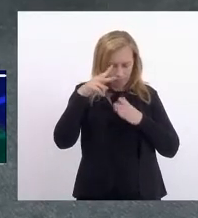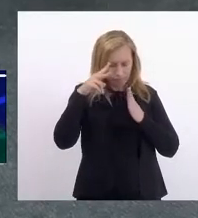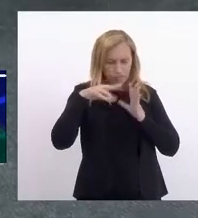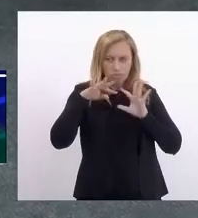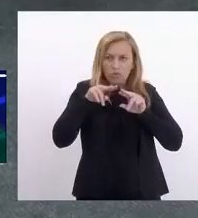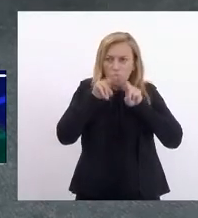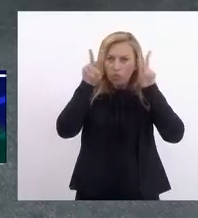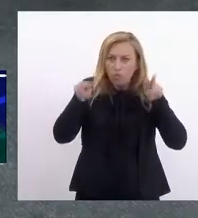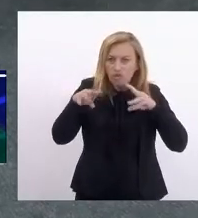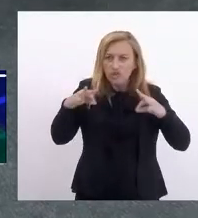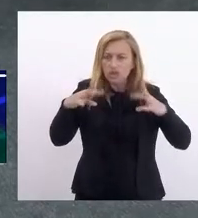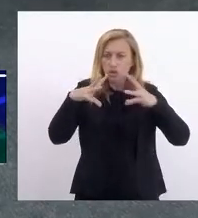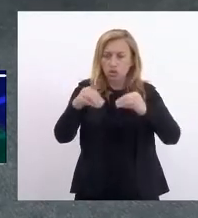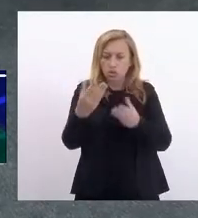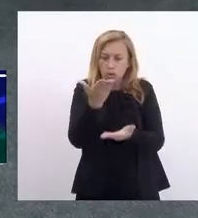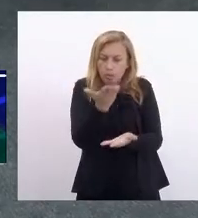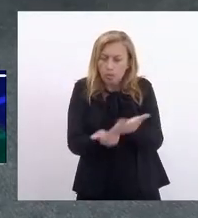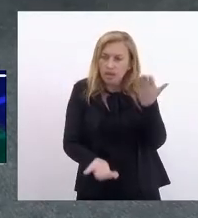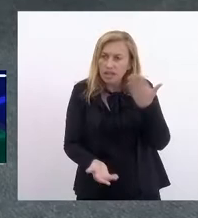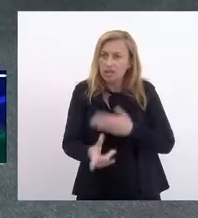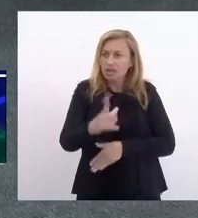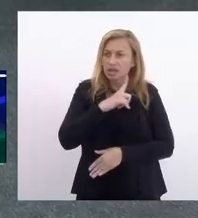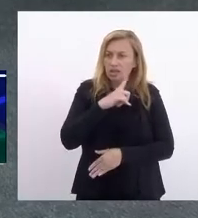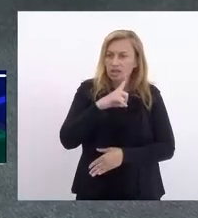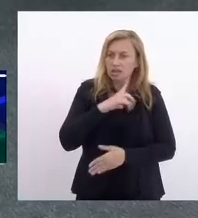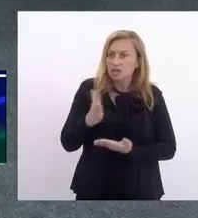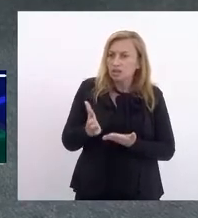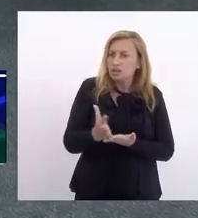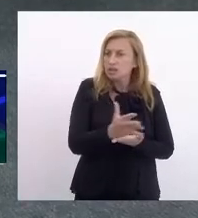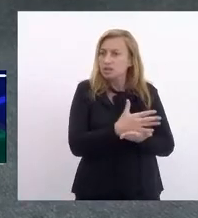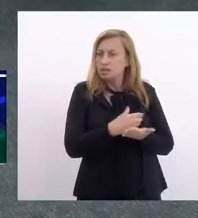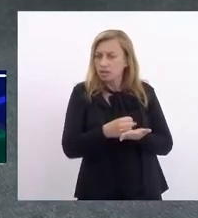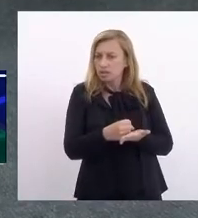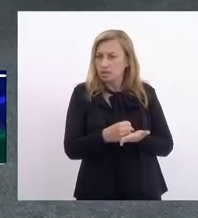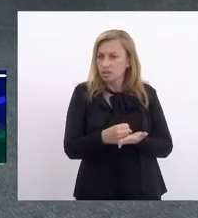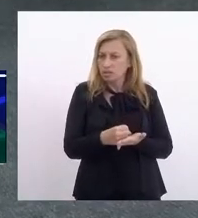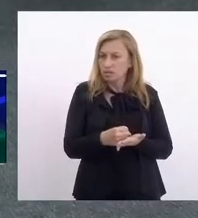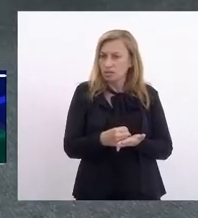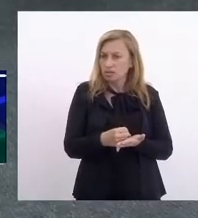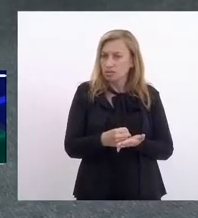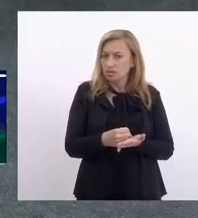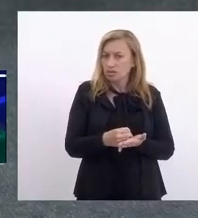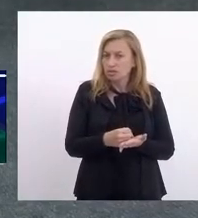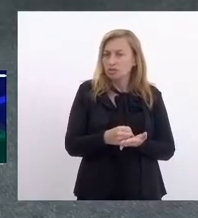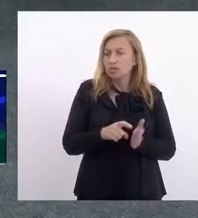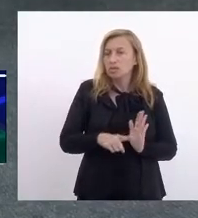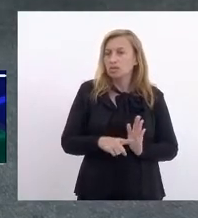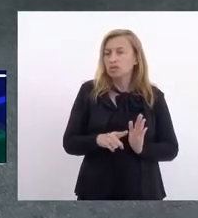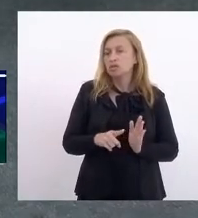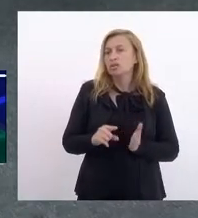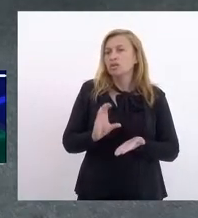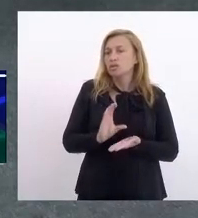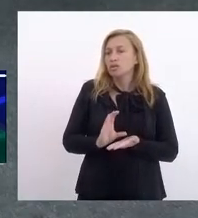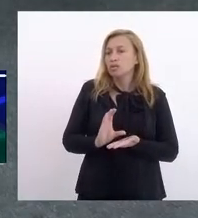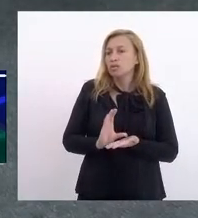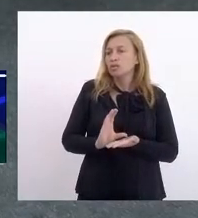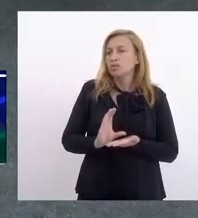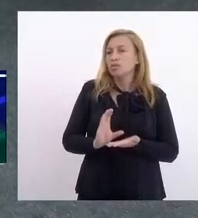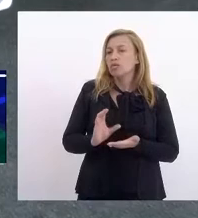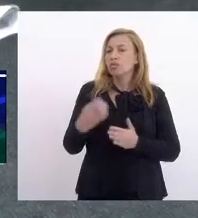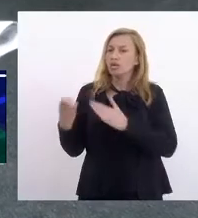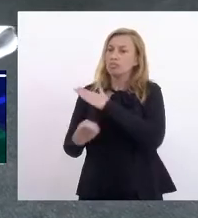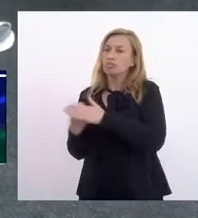leitura da perda que ele tem de arrecadação e do benefício de uma empresa que maltrata o meio